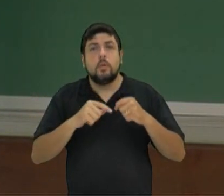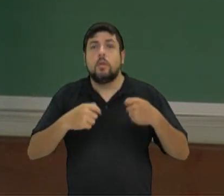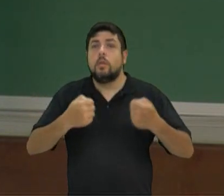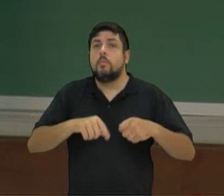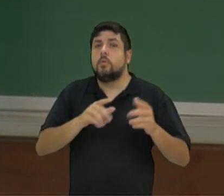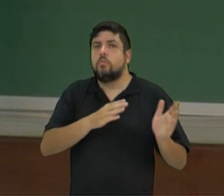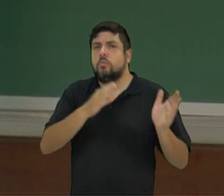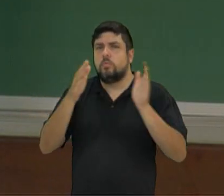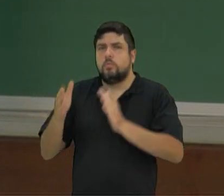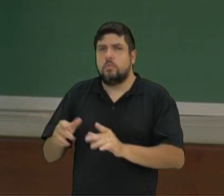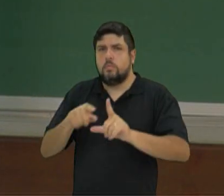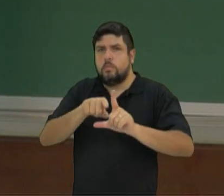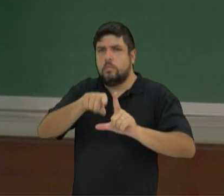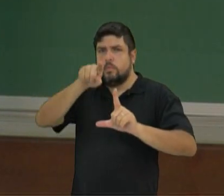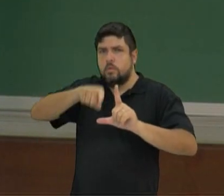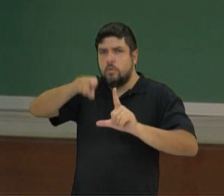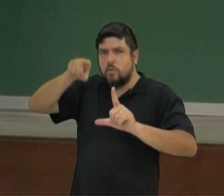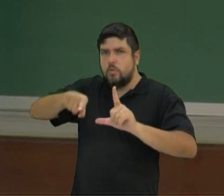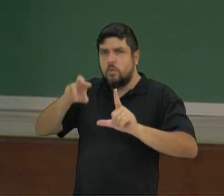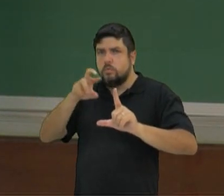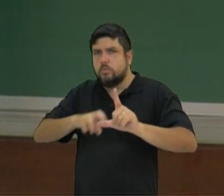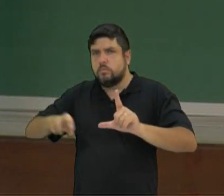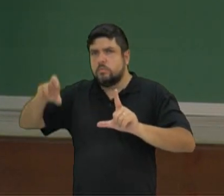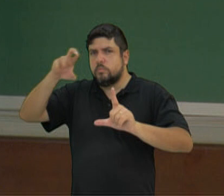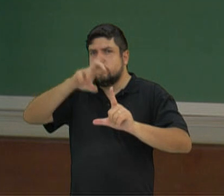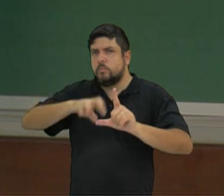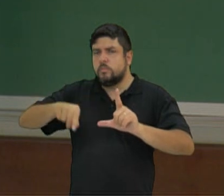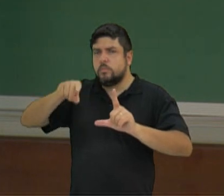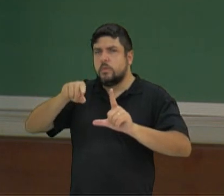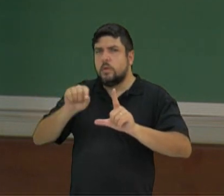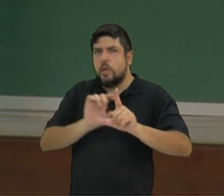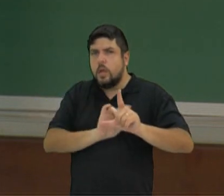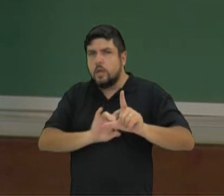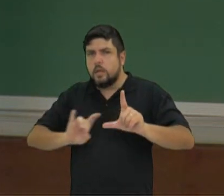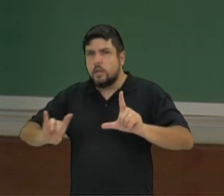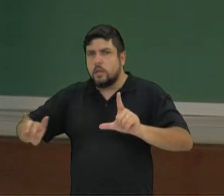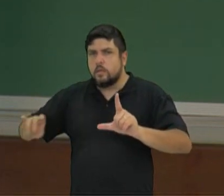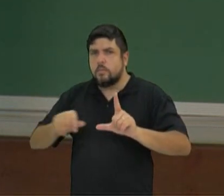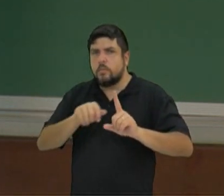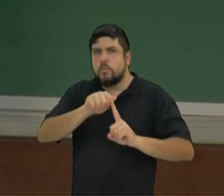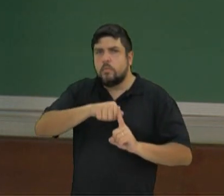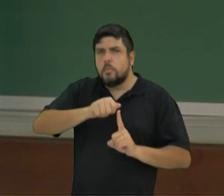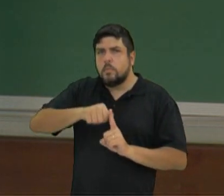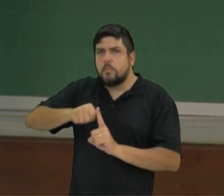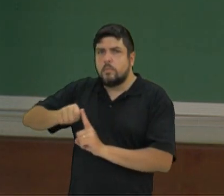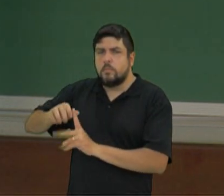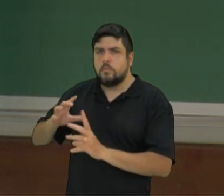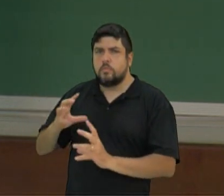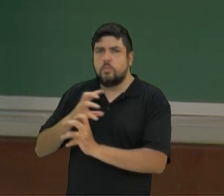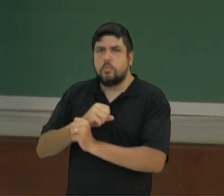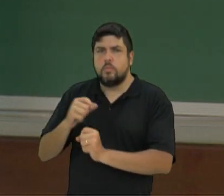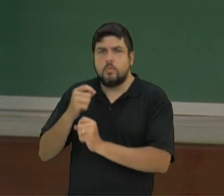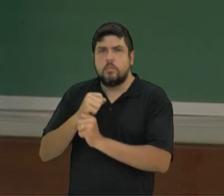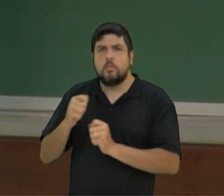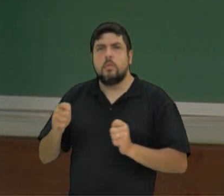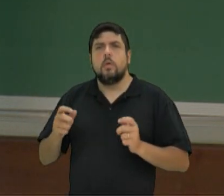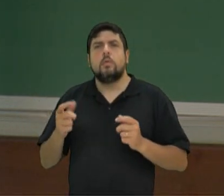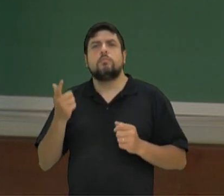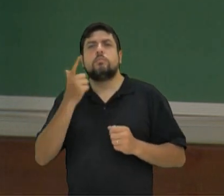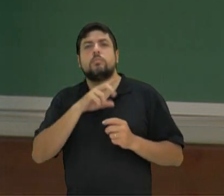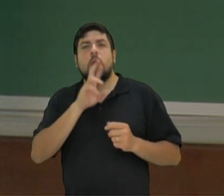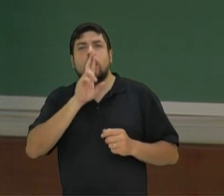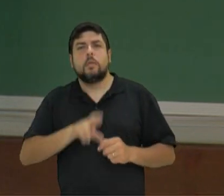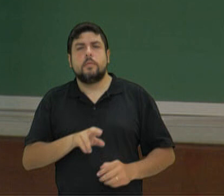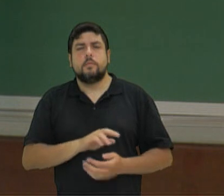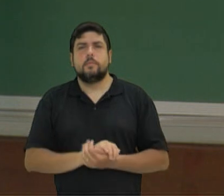tive que já observar o gráfico e fazer, né, essa soma aí dos meses com a quantidade de equipamentos